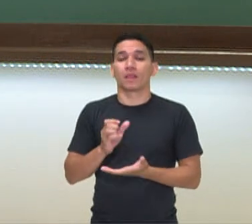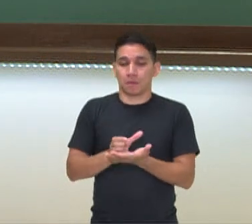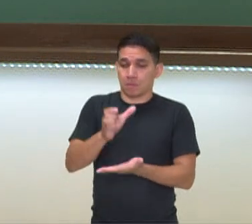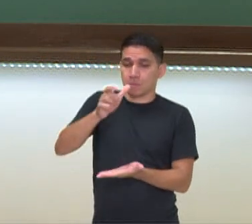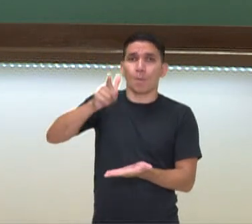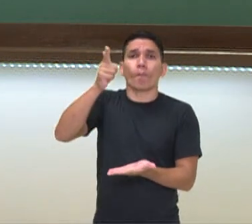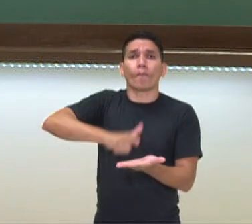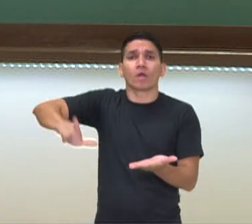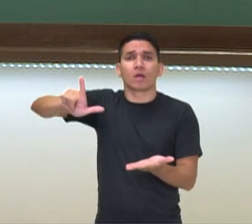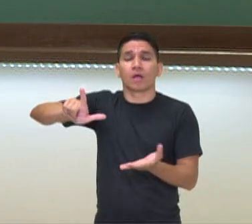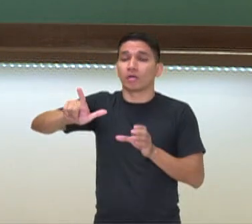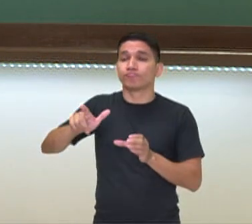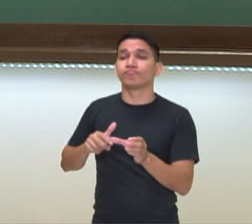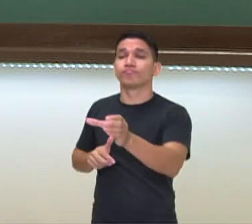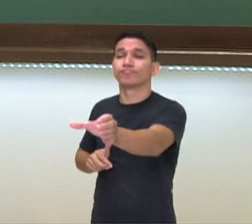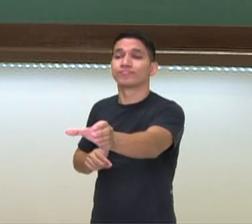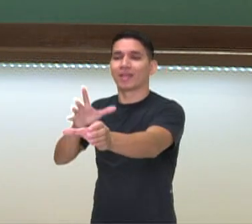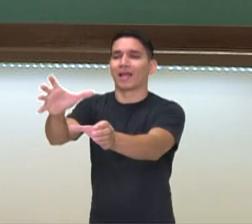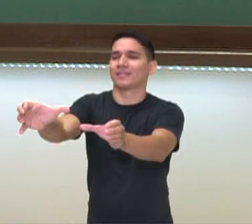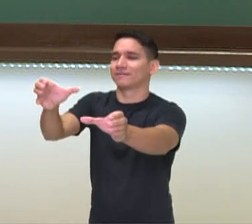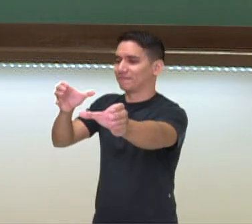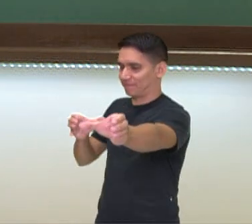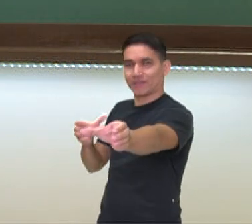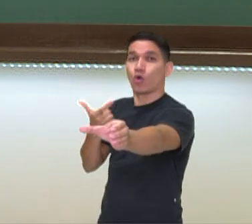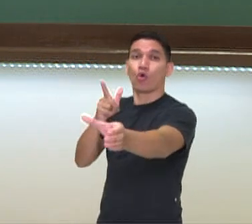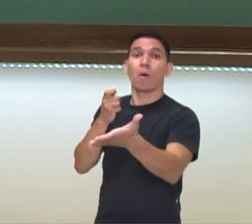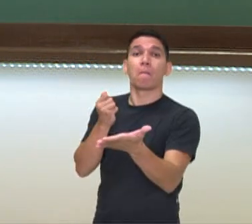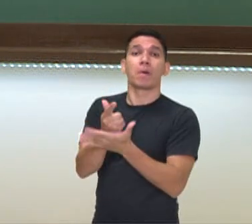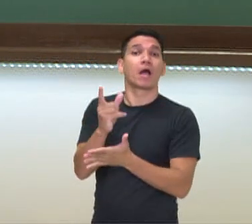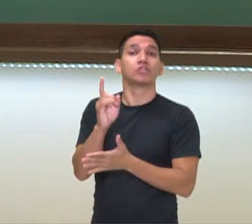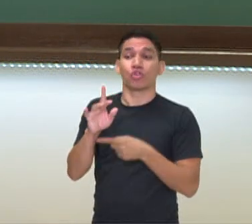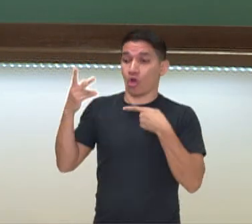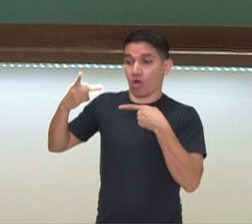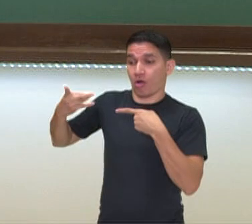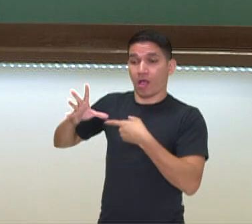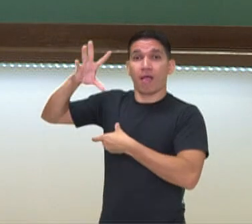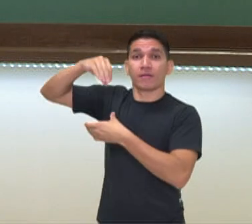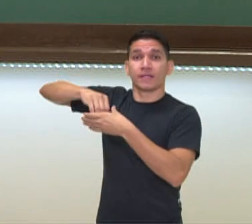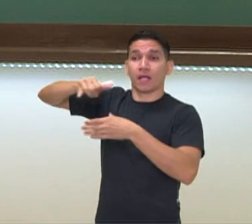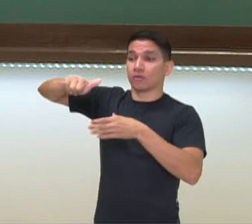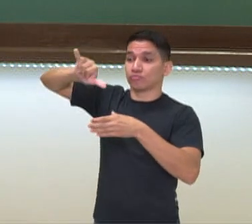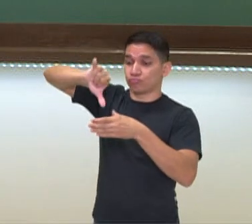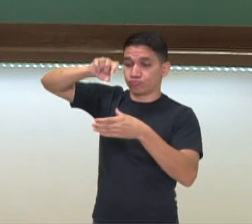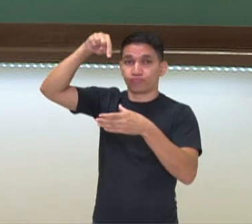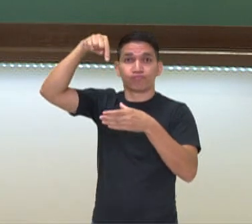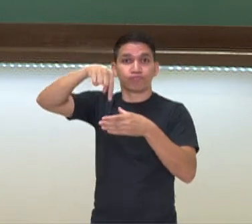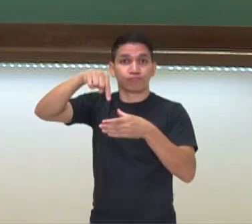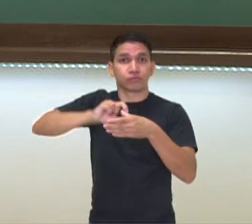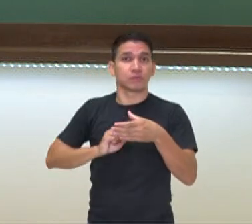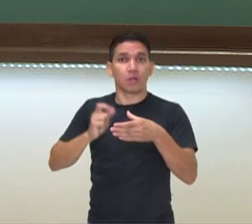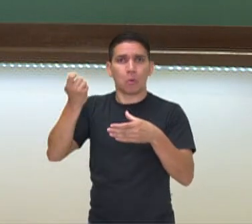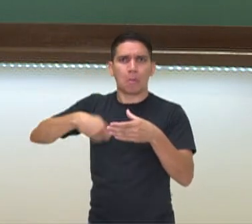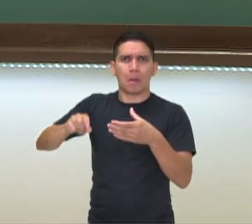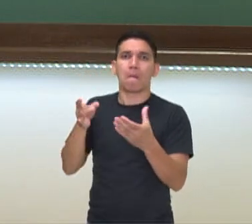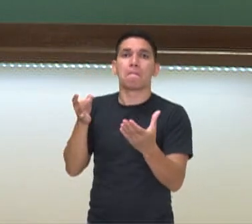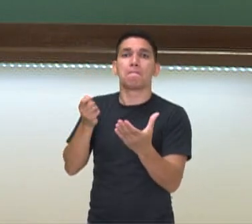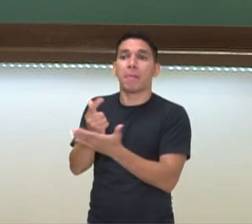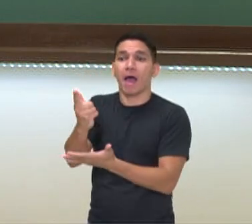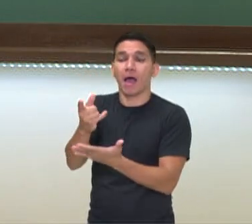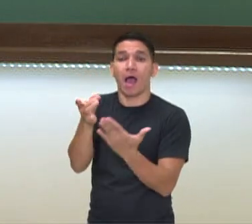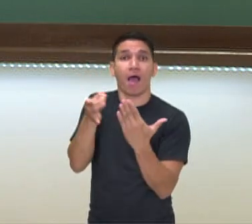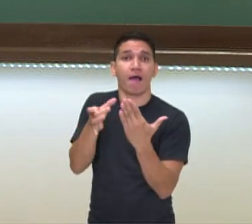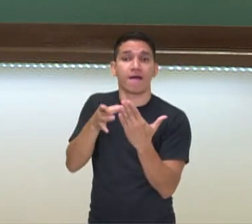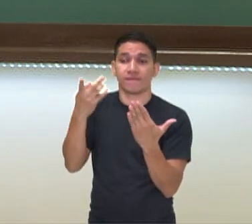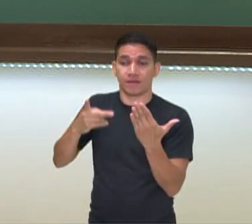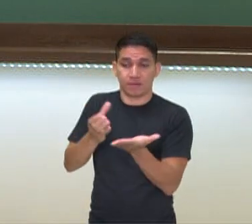vazia e adquiria uma nova garrafa, pagando apenas pelo líquido que estava ali dentro. Você não pagava pela garrafa, pois você